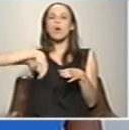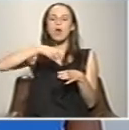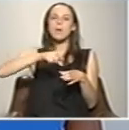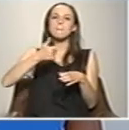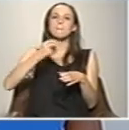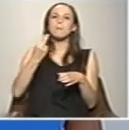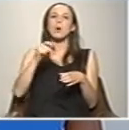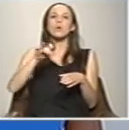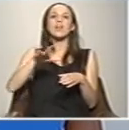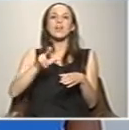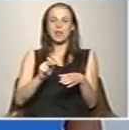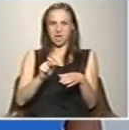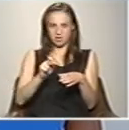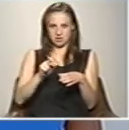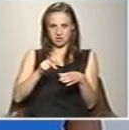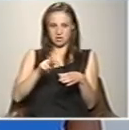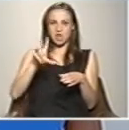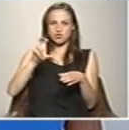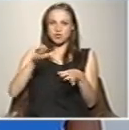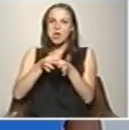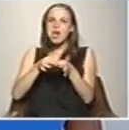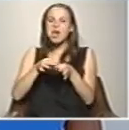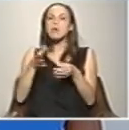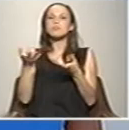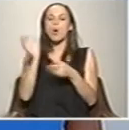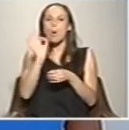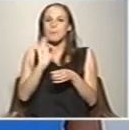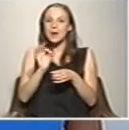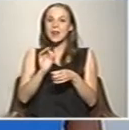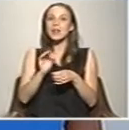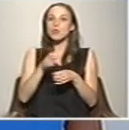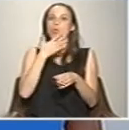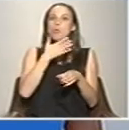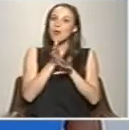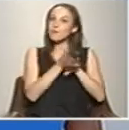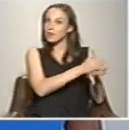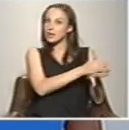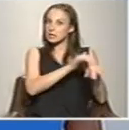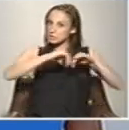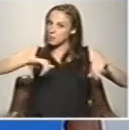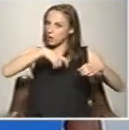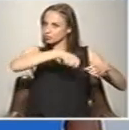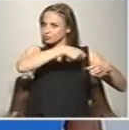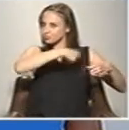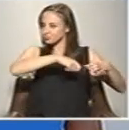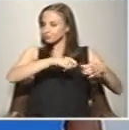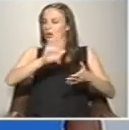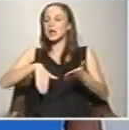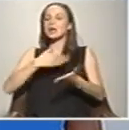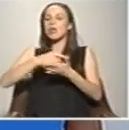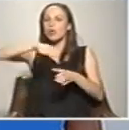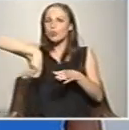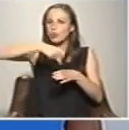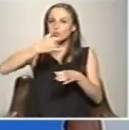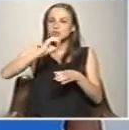baunilha, adicionar as gemas ao açúcar amanteigado e reservar as claras, porque vão ser batidas em castelo. Volta a bater até formar um creme. Juntas